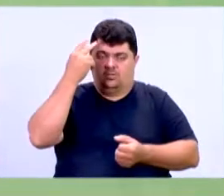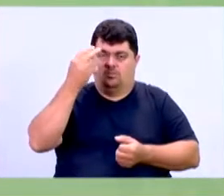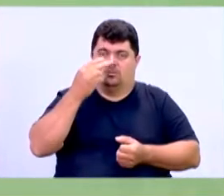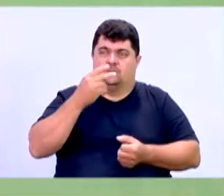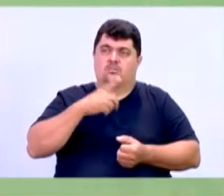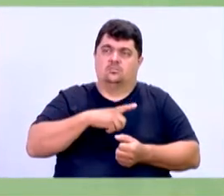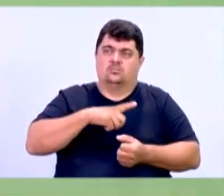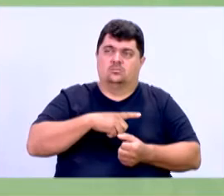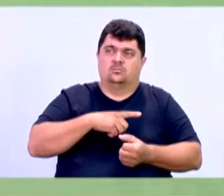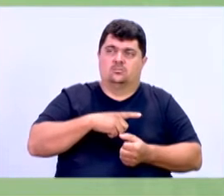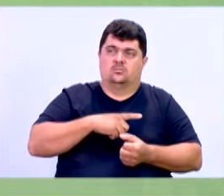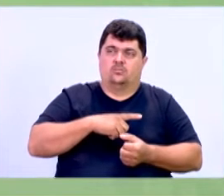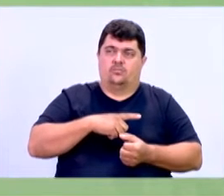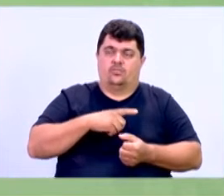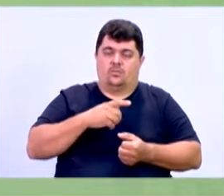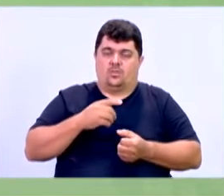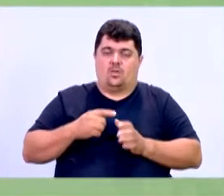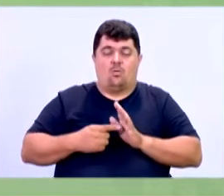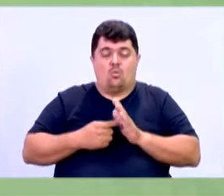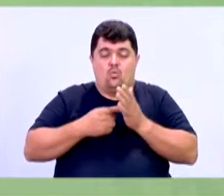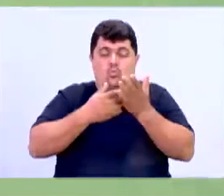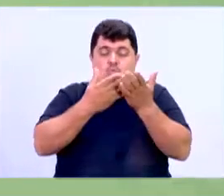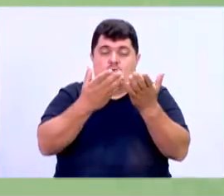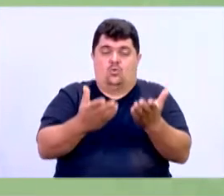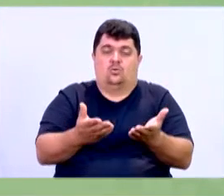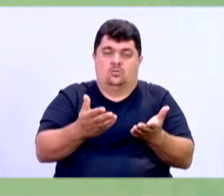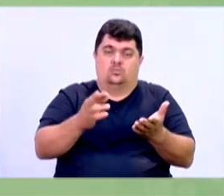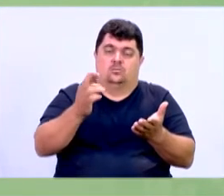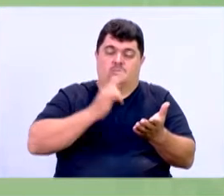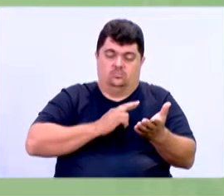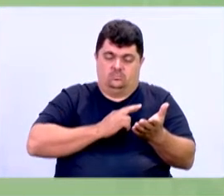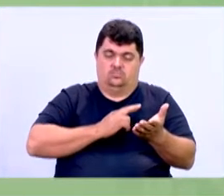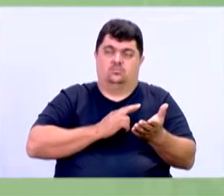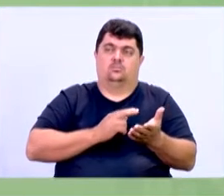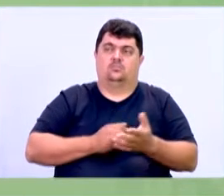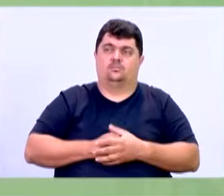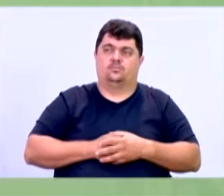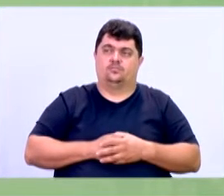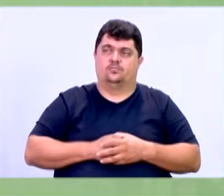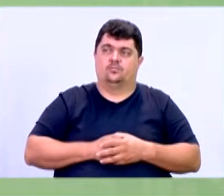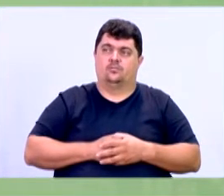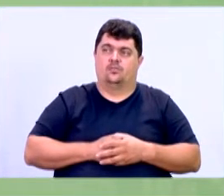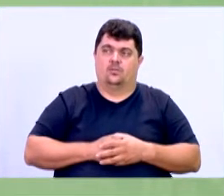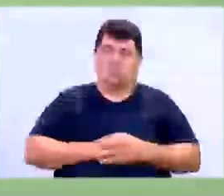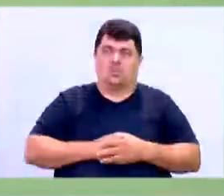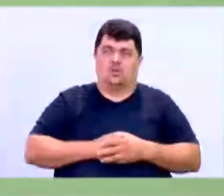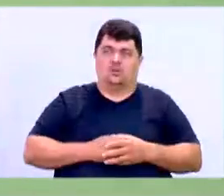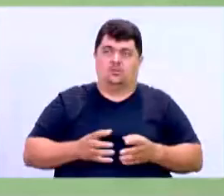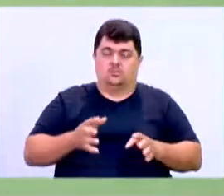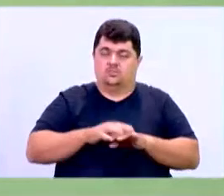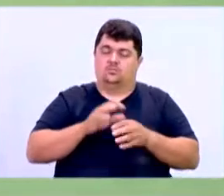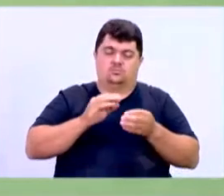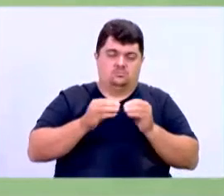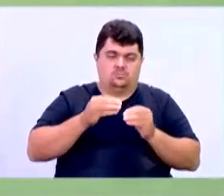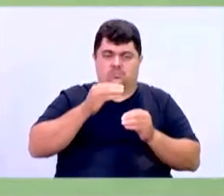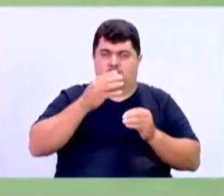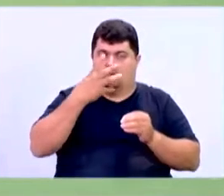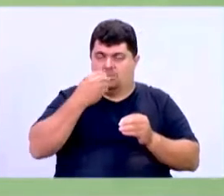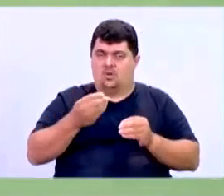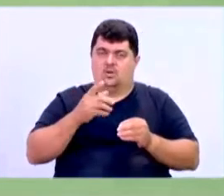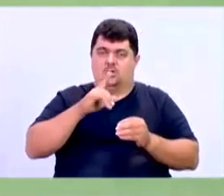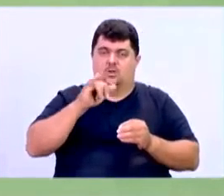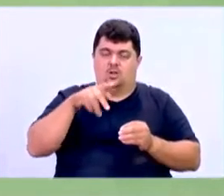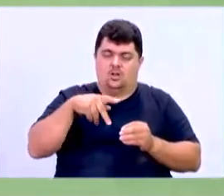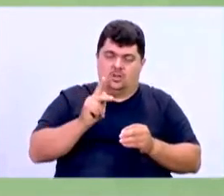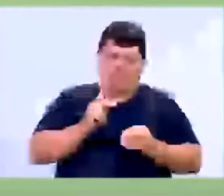e servi-los como páginas de respostas em HTML, incluindo dados, imagens, sons e links.